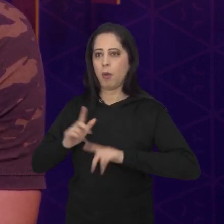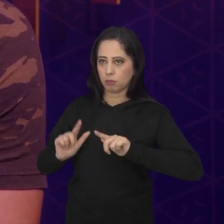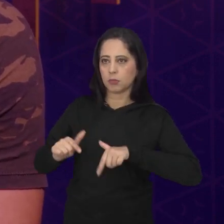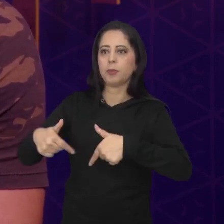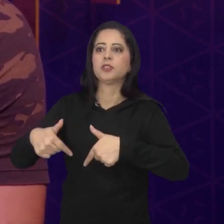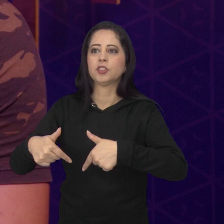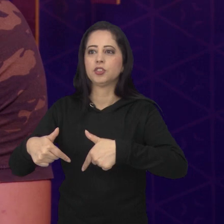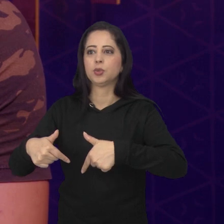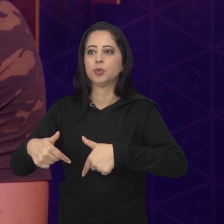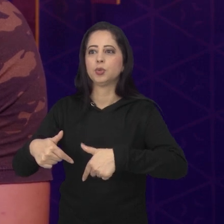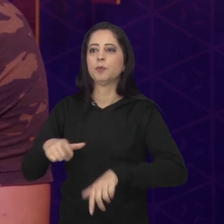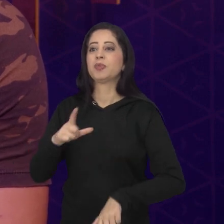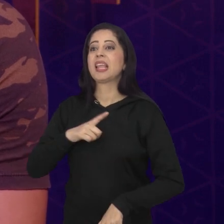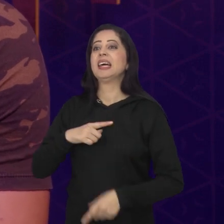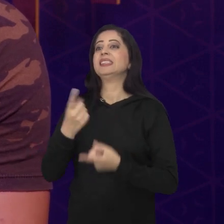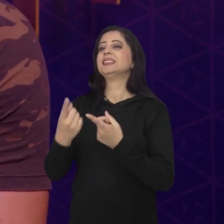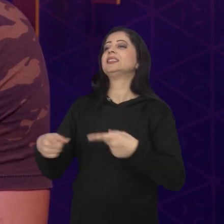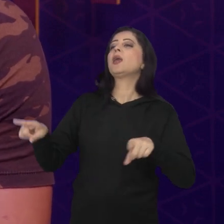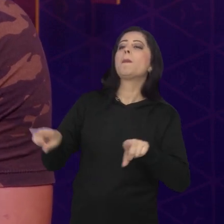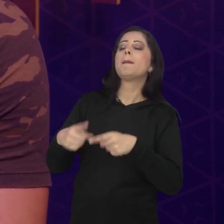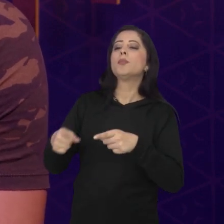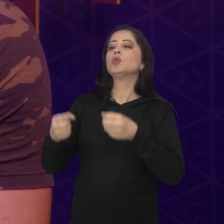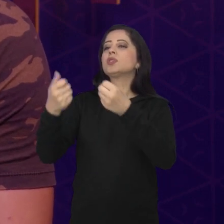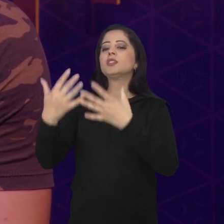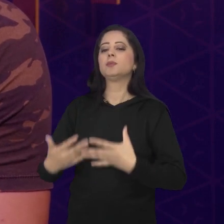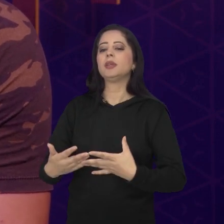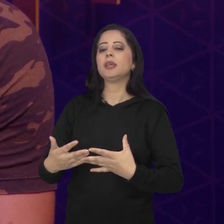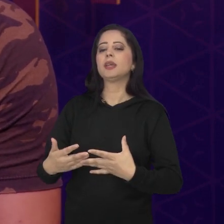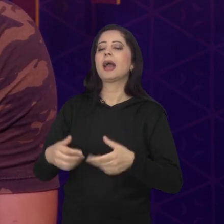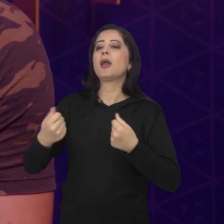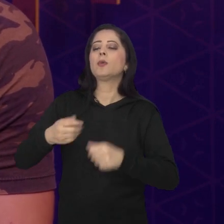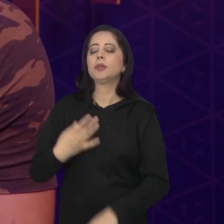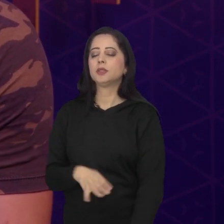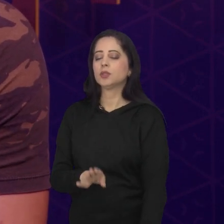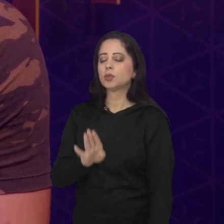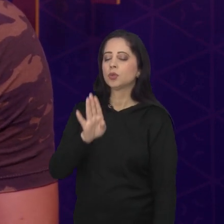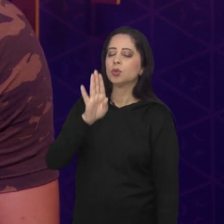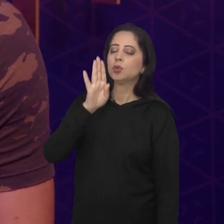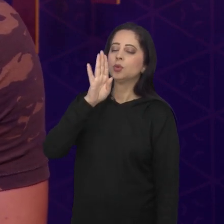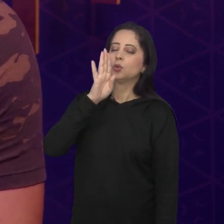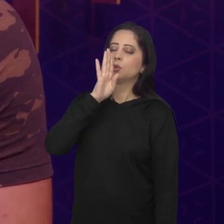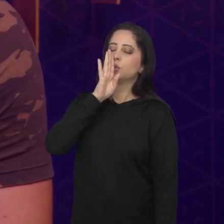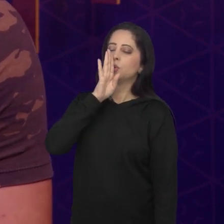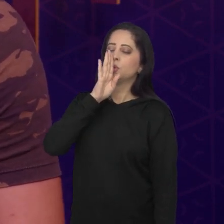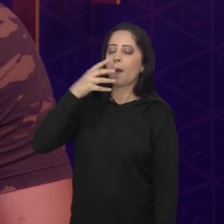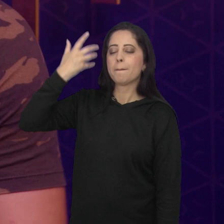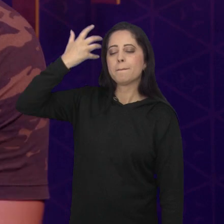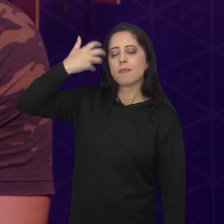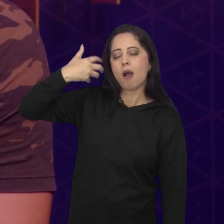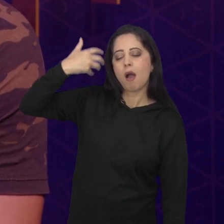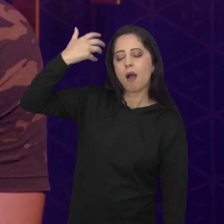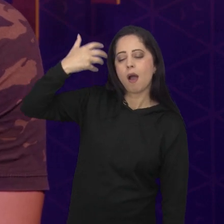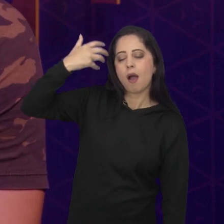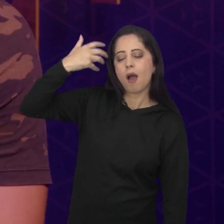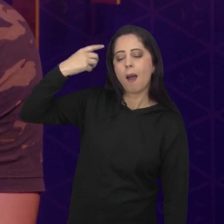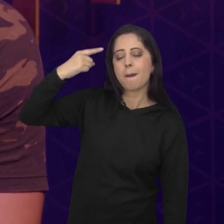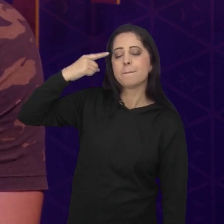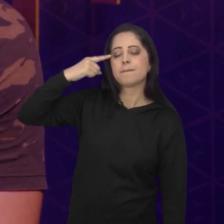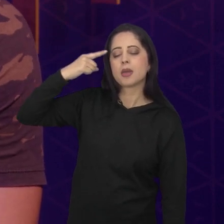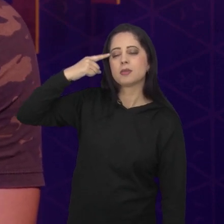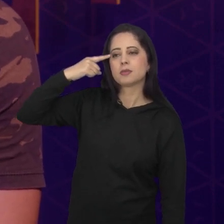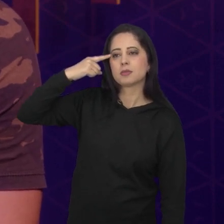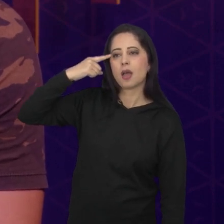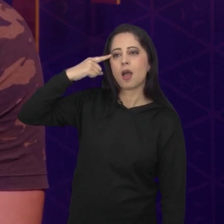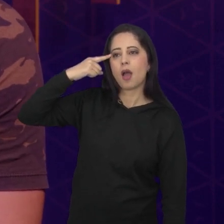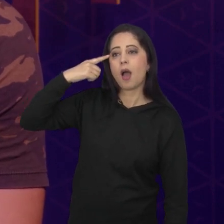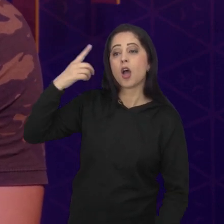Tem até uma música do Síntese que fala: me calar até que o silêncio seja o abrigo. E porque todo um